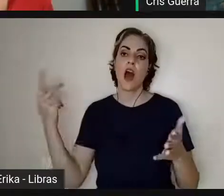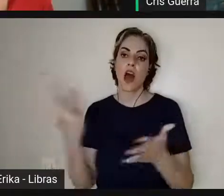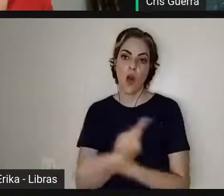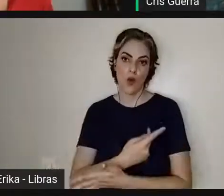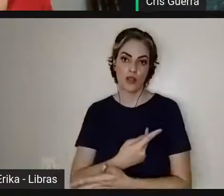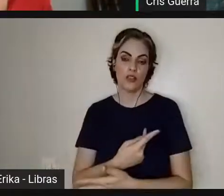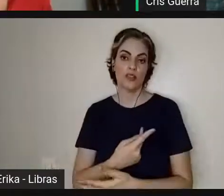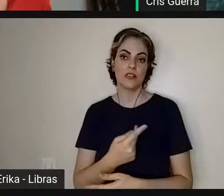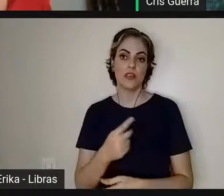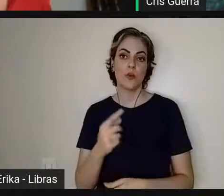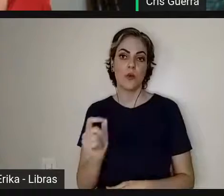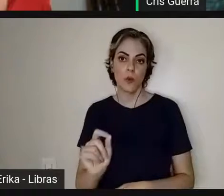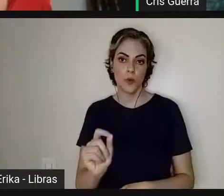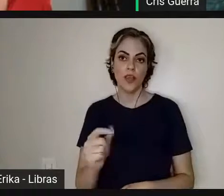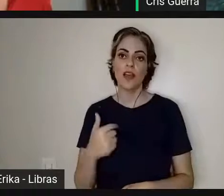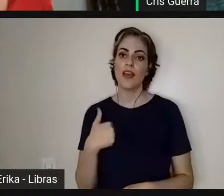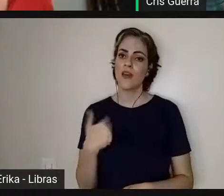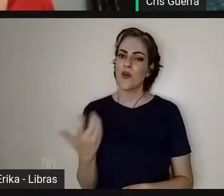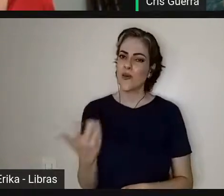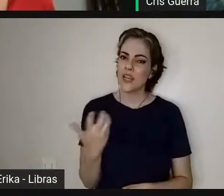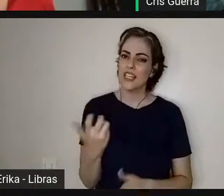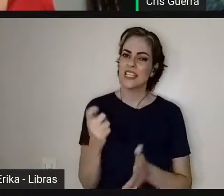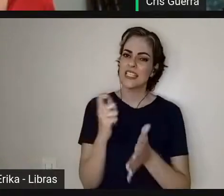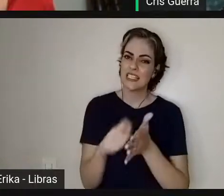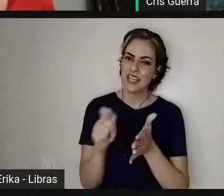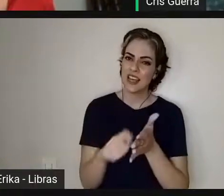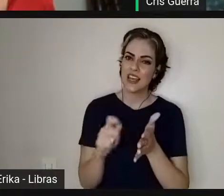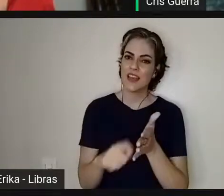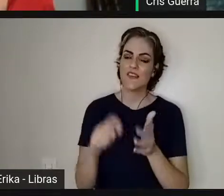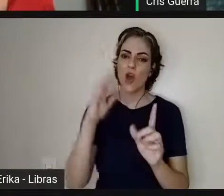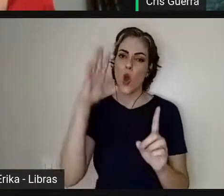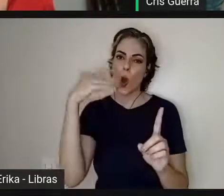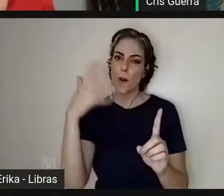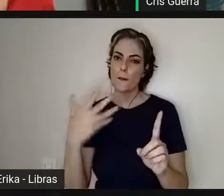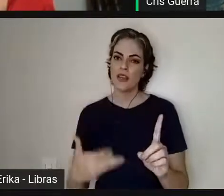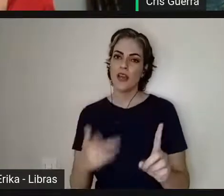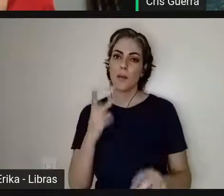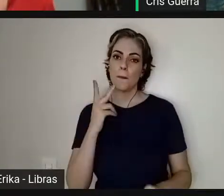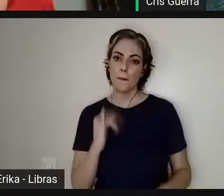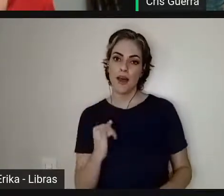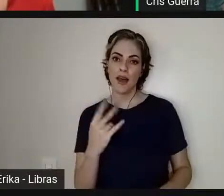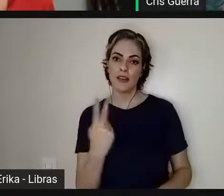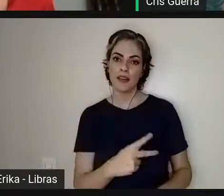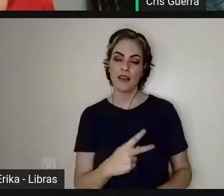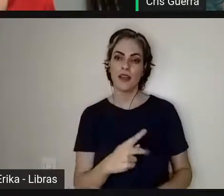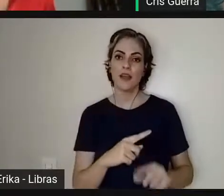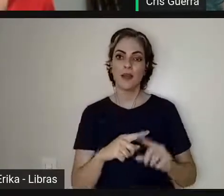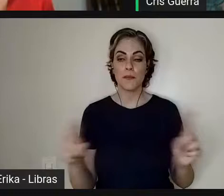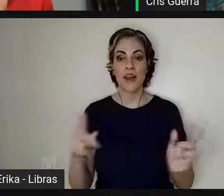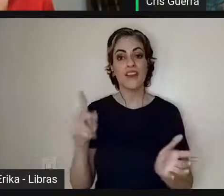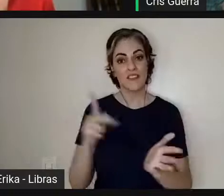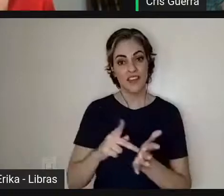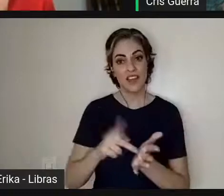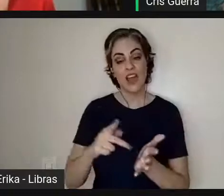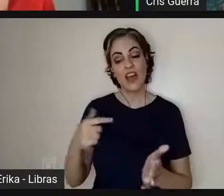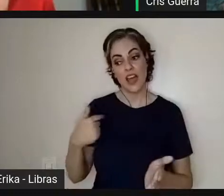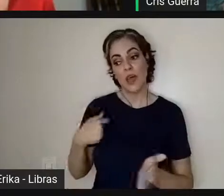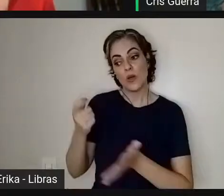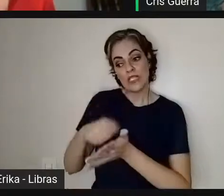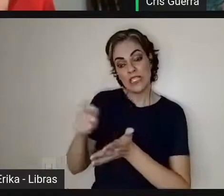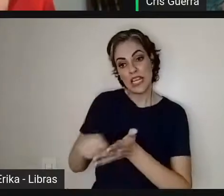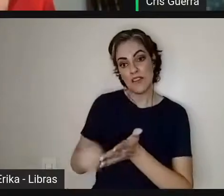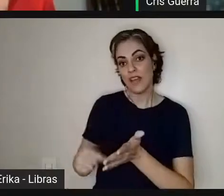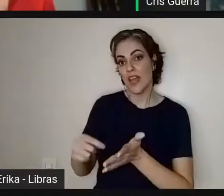quis escrever para os amigos, para fazer uma homenagem para o pai do Francisco, mas quando eu vi, eu estava escrevendo para o Francisco. Eu não estava escrevendo